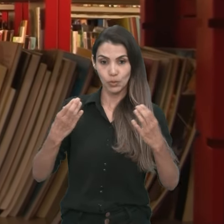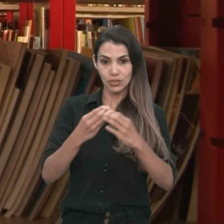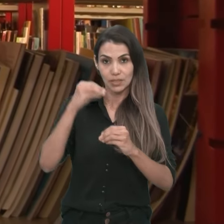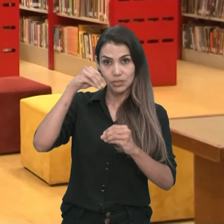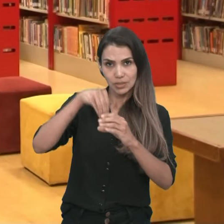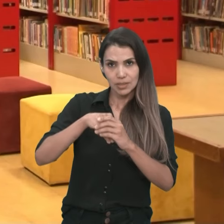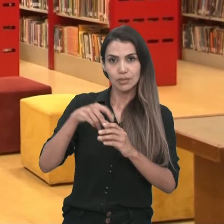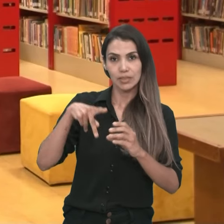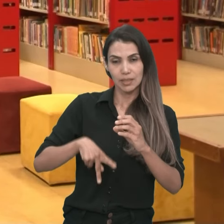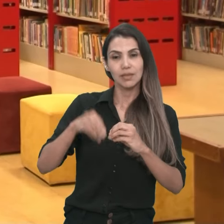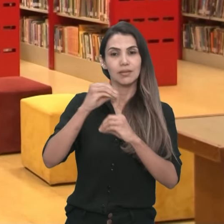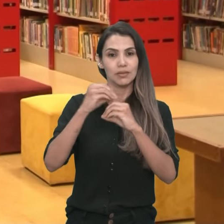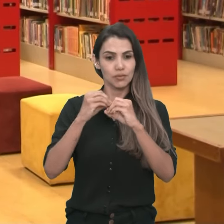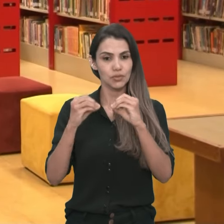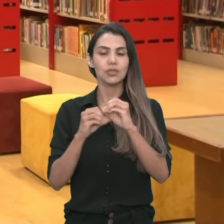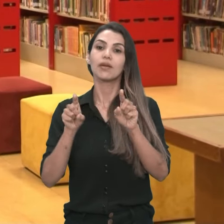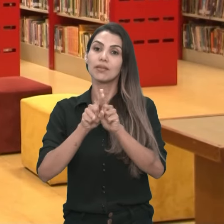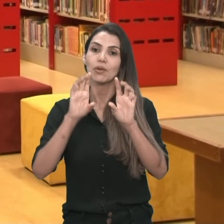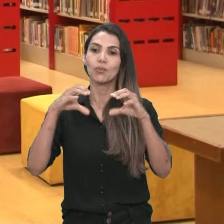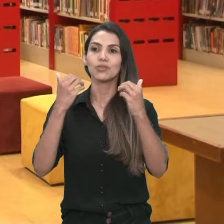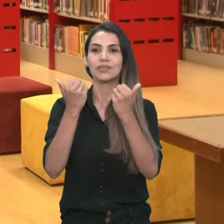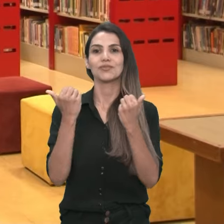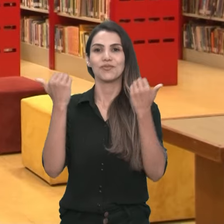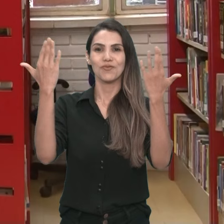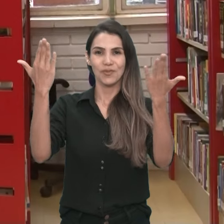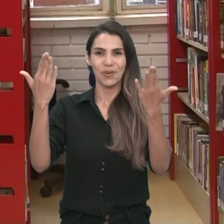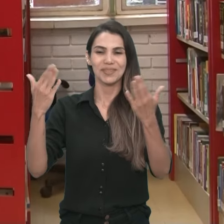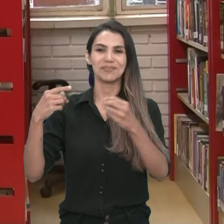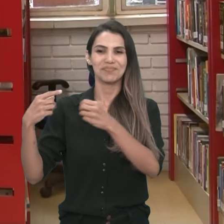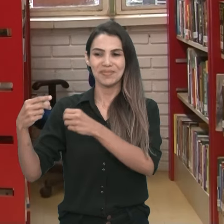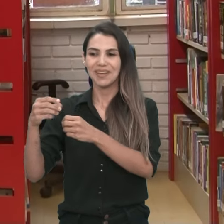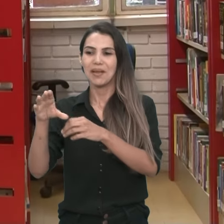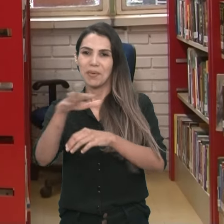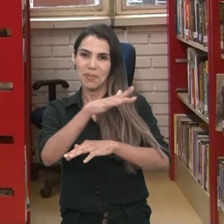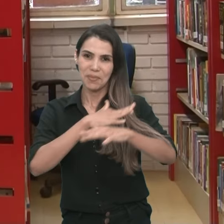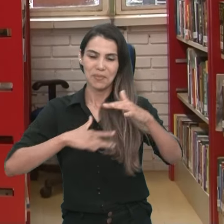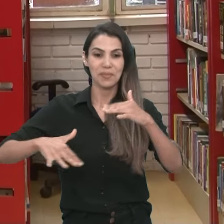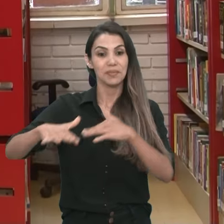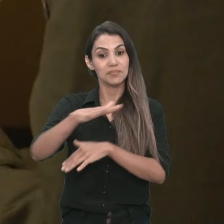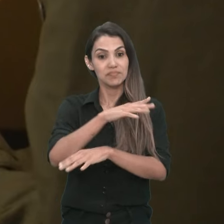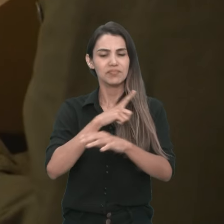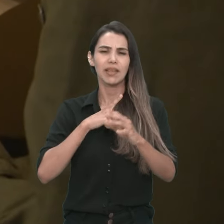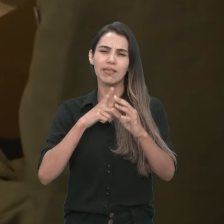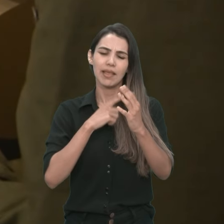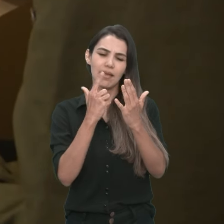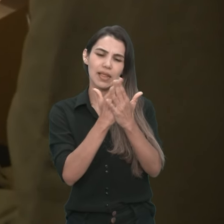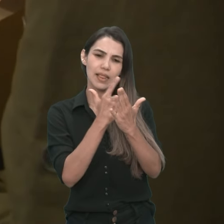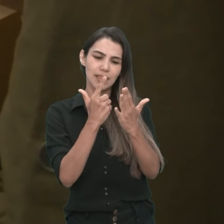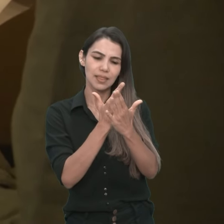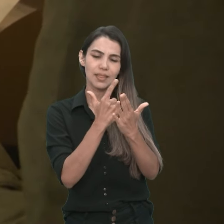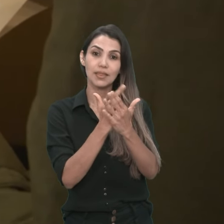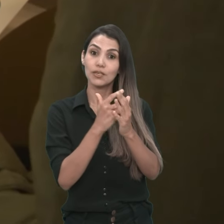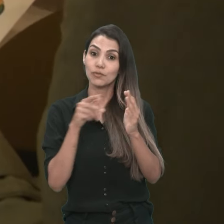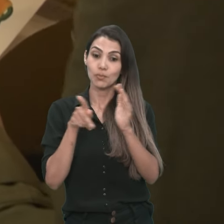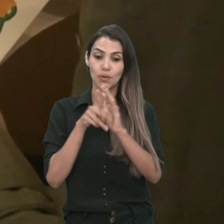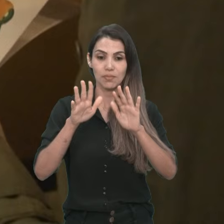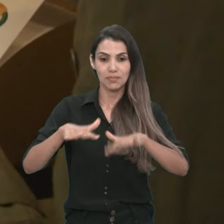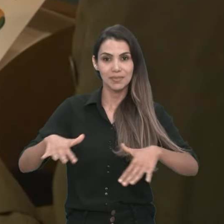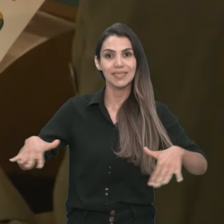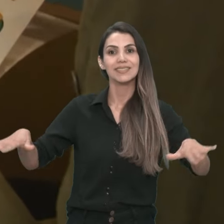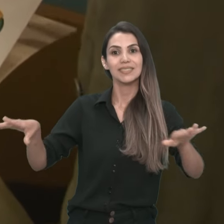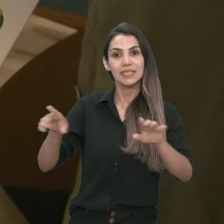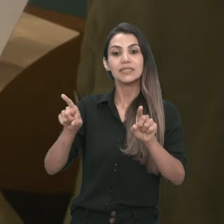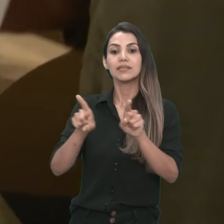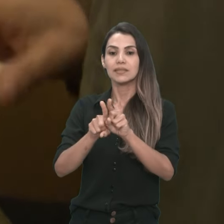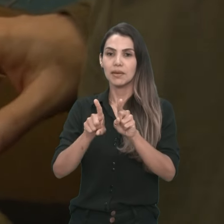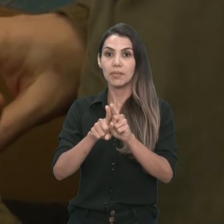UFG quanto moradores de bairros vizinhos com o acervo especializado em livros infantis que inclui obras